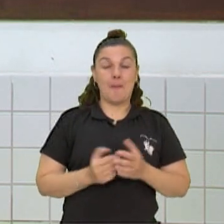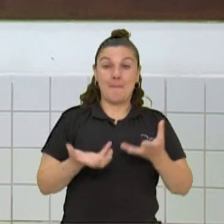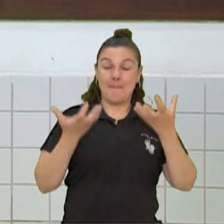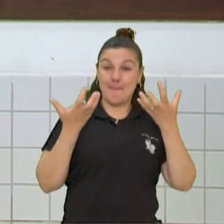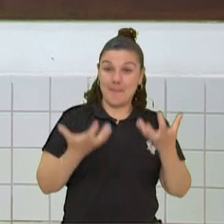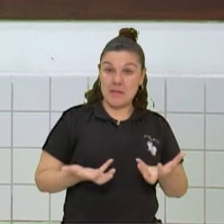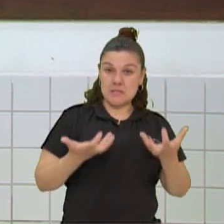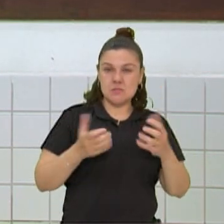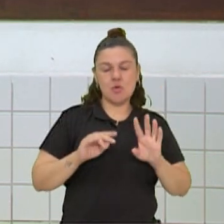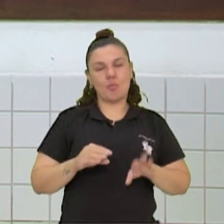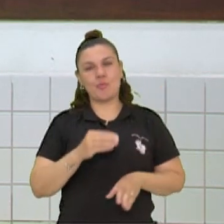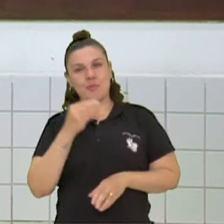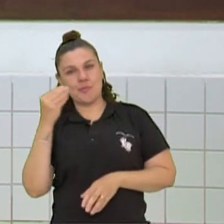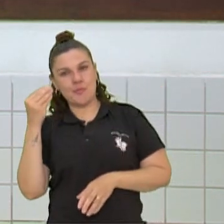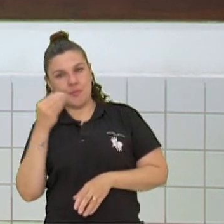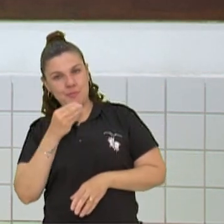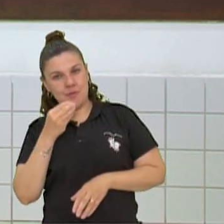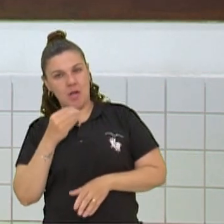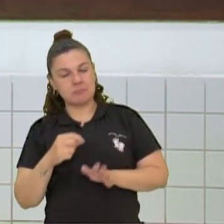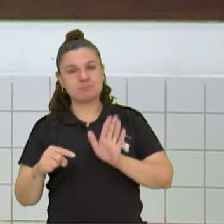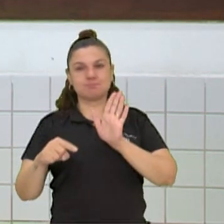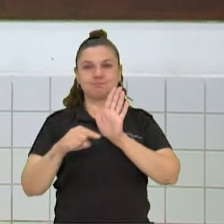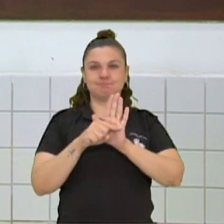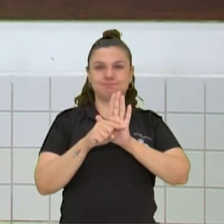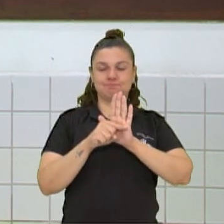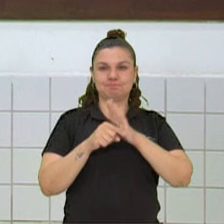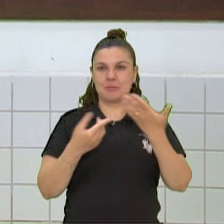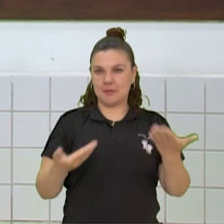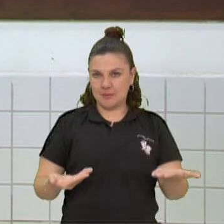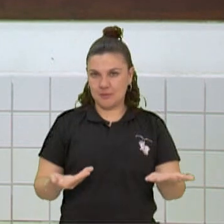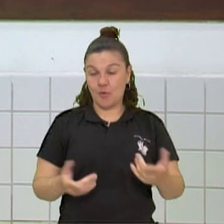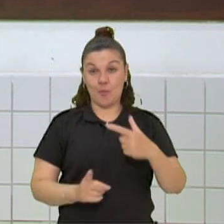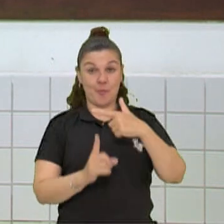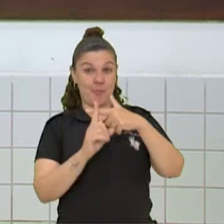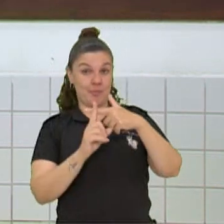maior grau, né, de consequência negativa ou consequência